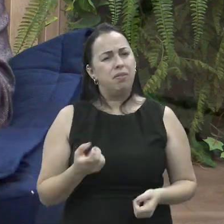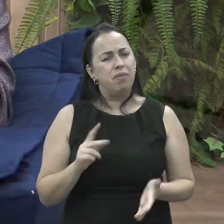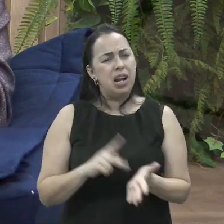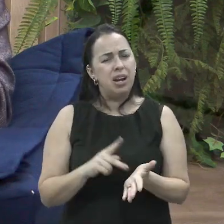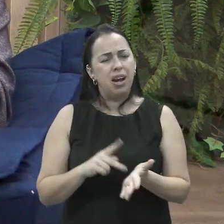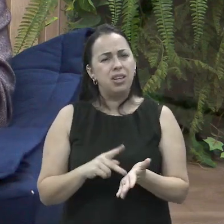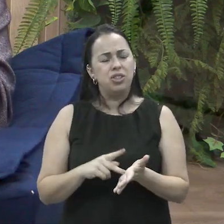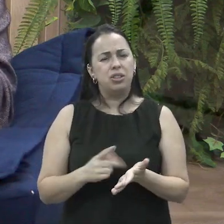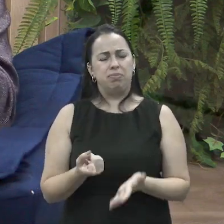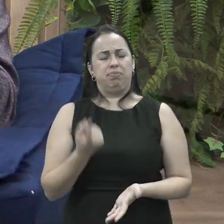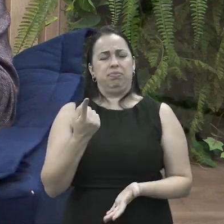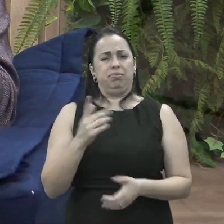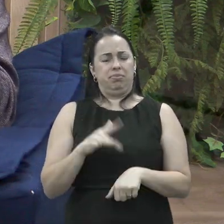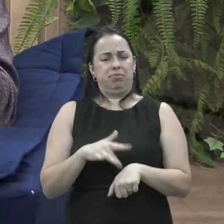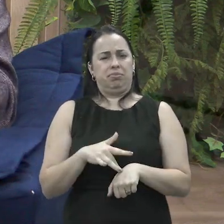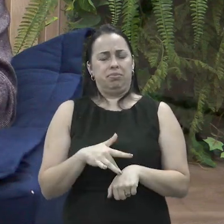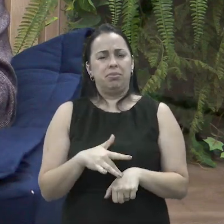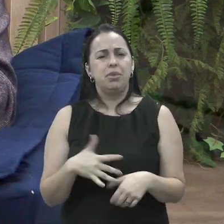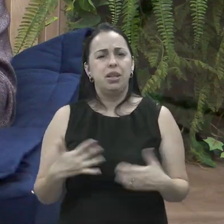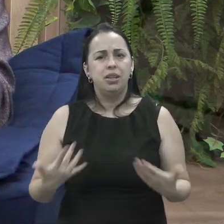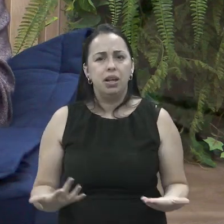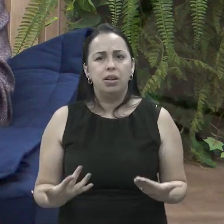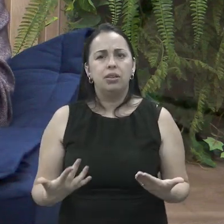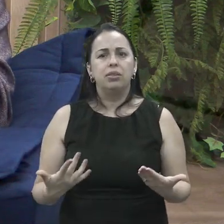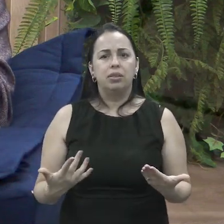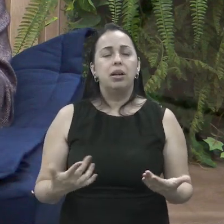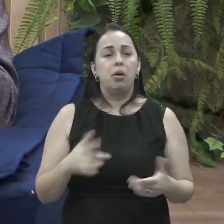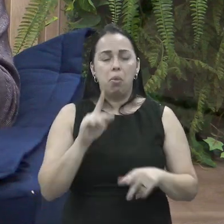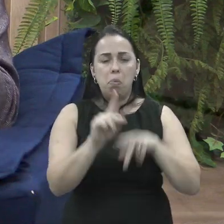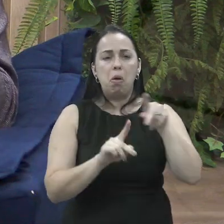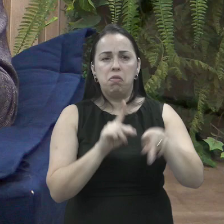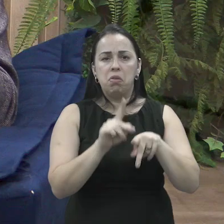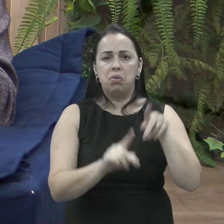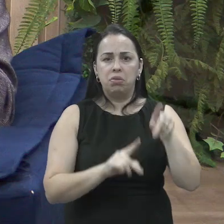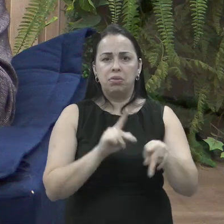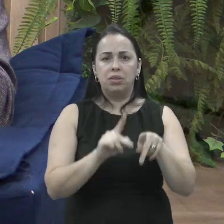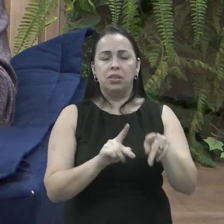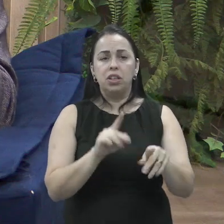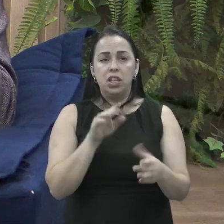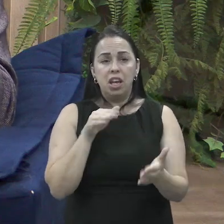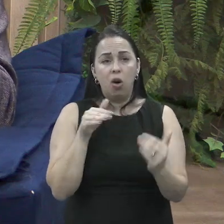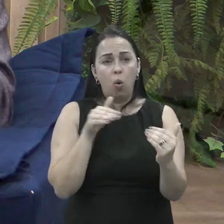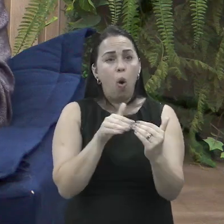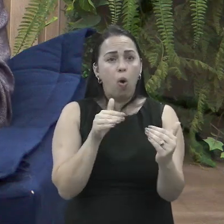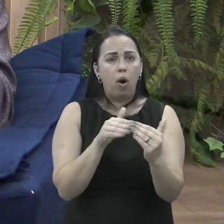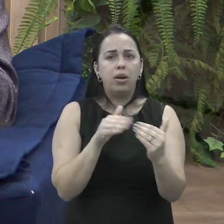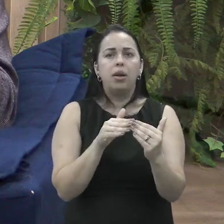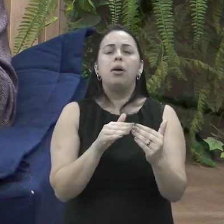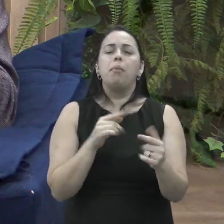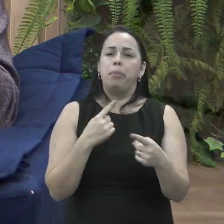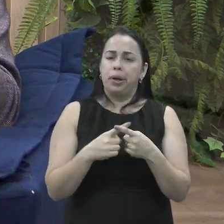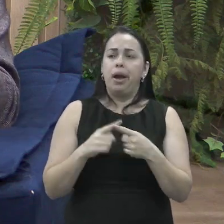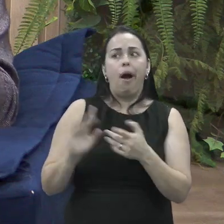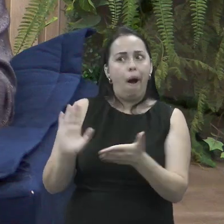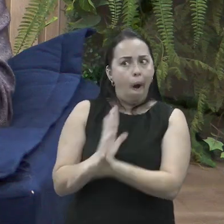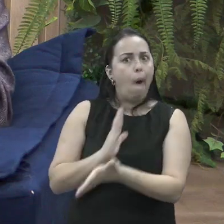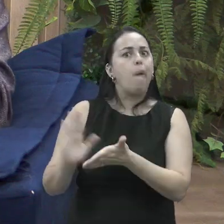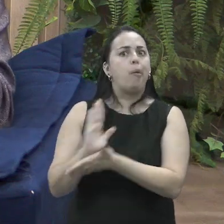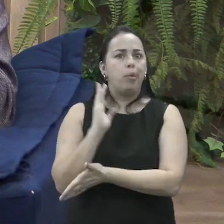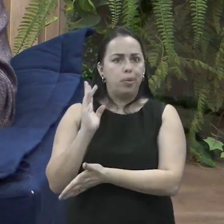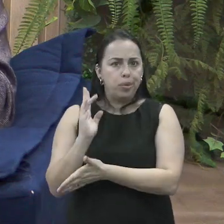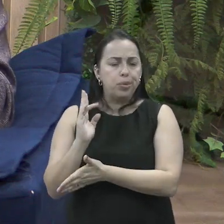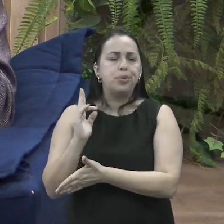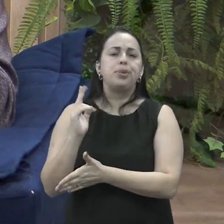isso com estranhamento. Na realidade é uma sensação que tem a população, e eu não tiro a razão, porque infelizmente muitos acabam